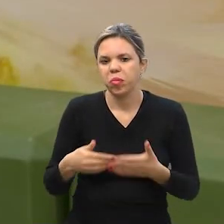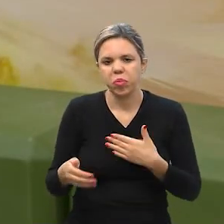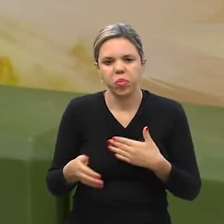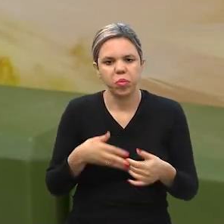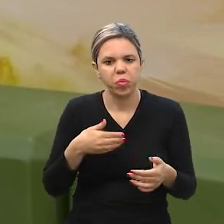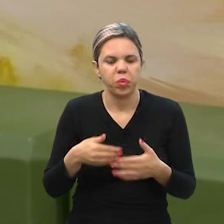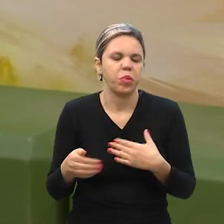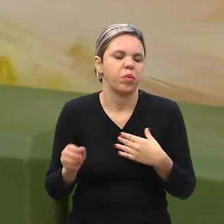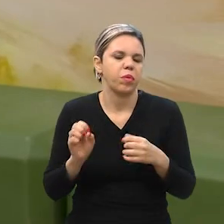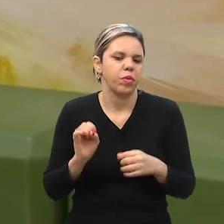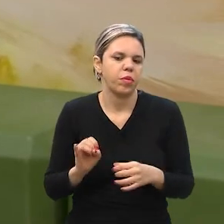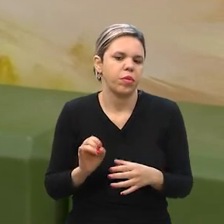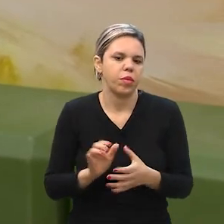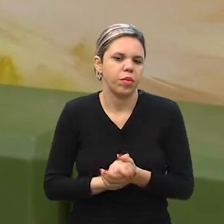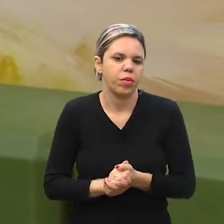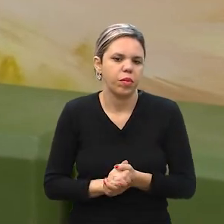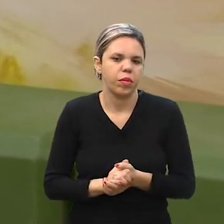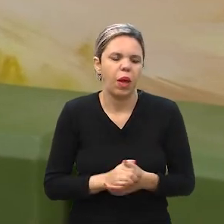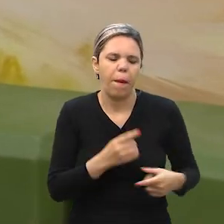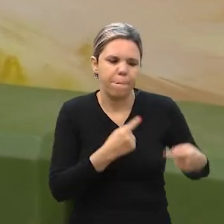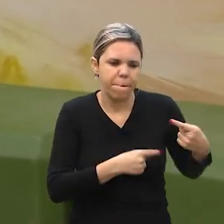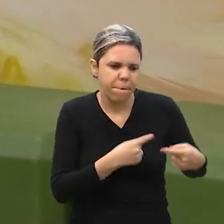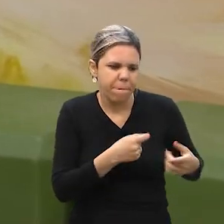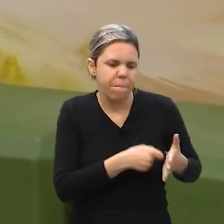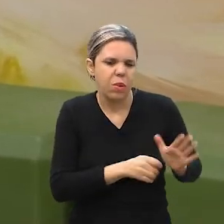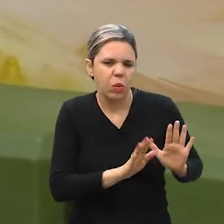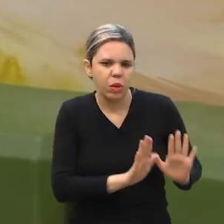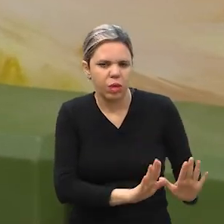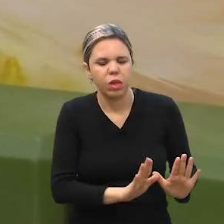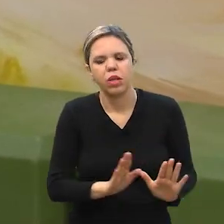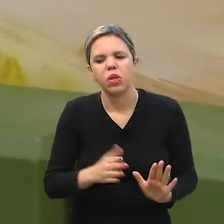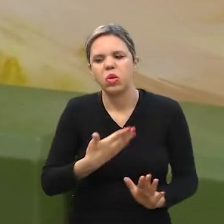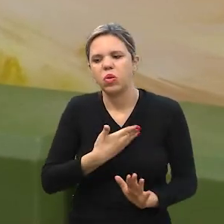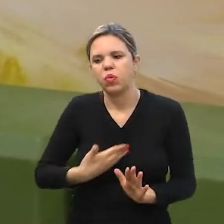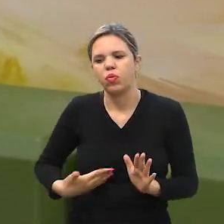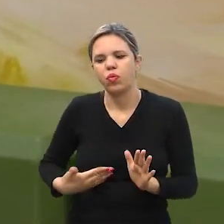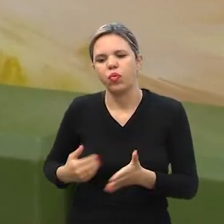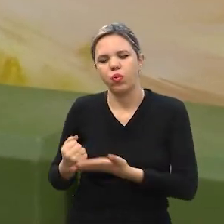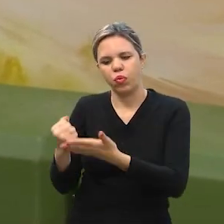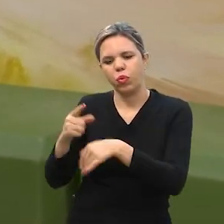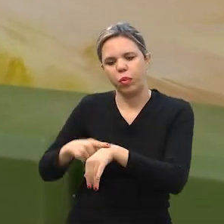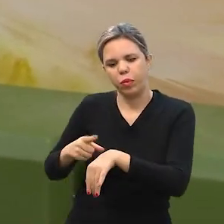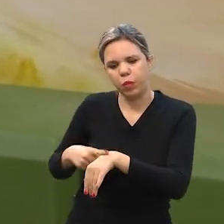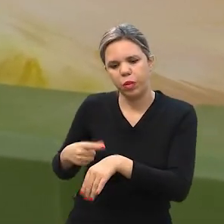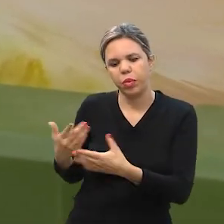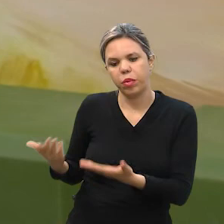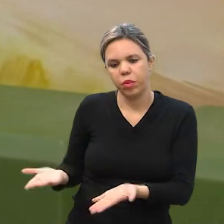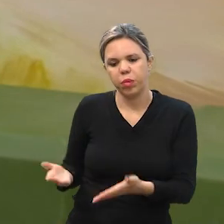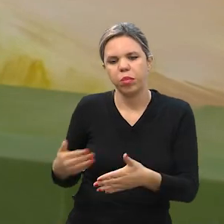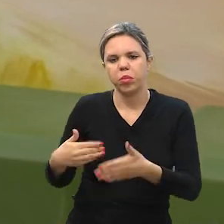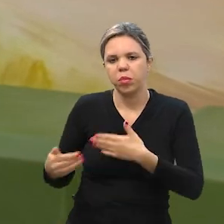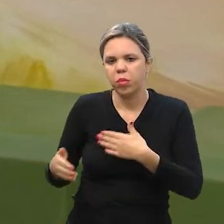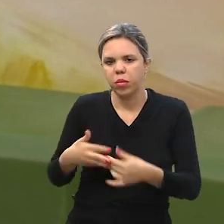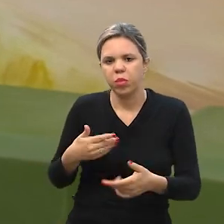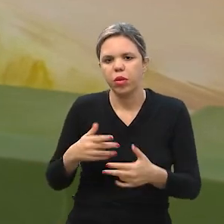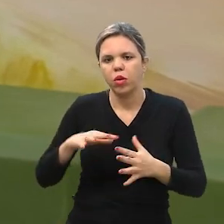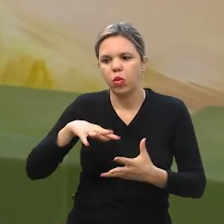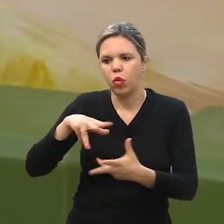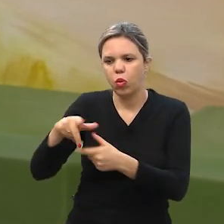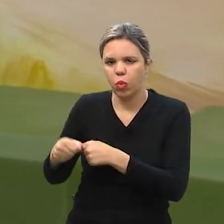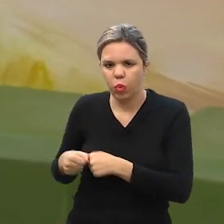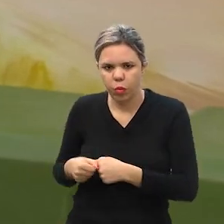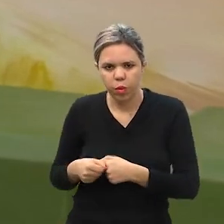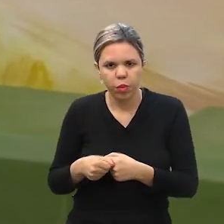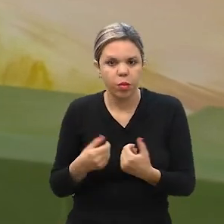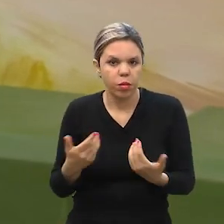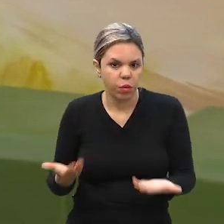independente de política, de que governo que está naquele momento, independente da situação que o mundo se